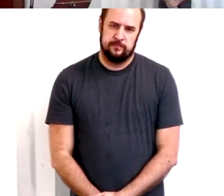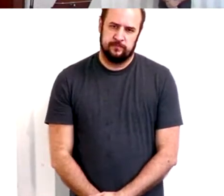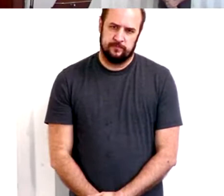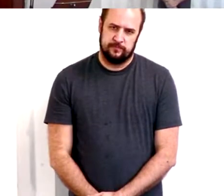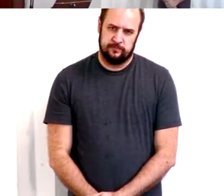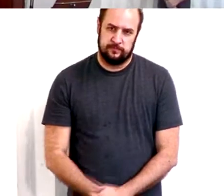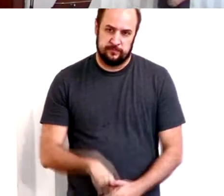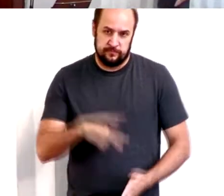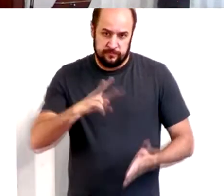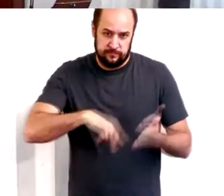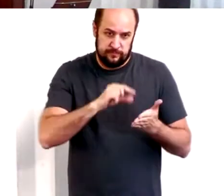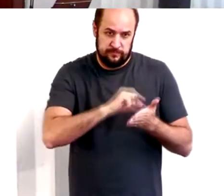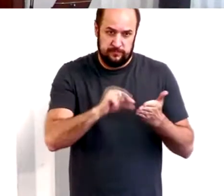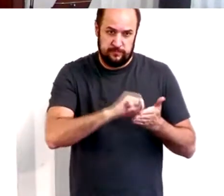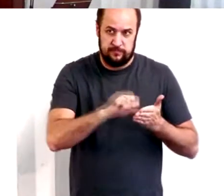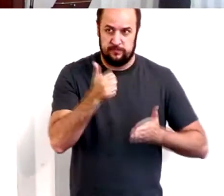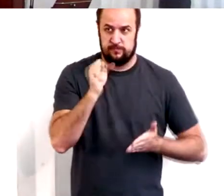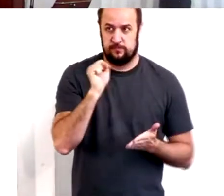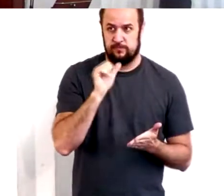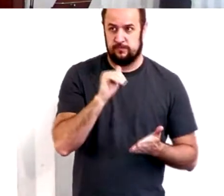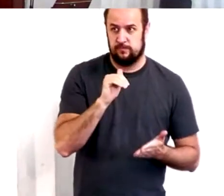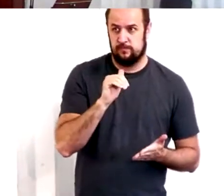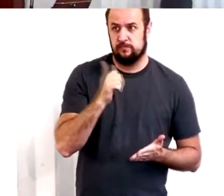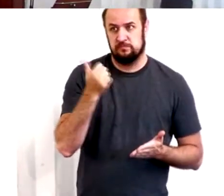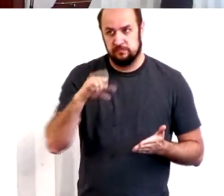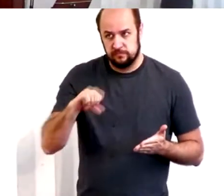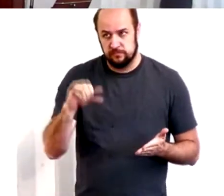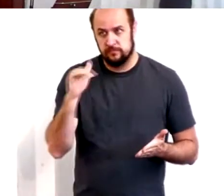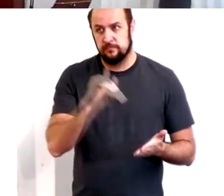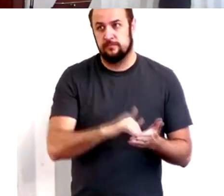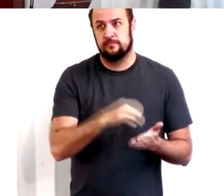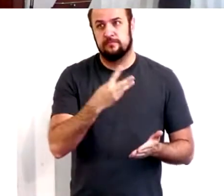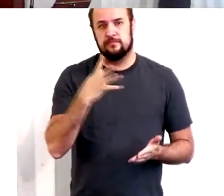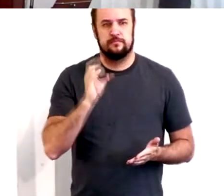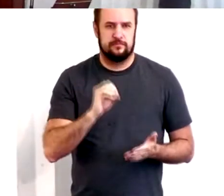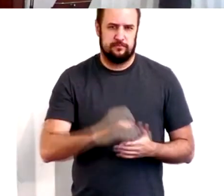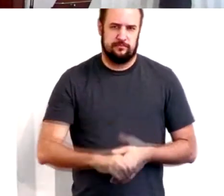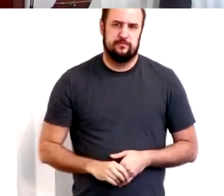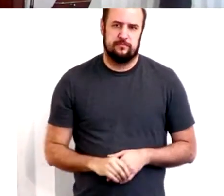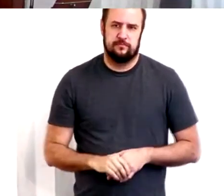Faremos a leitura dos versículos de 18, 19 a 30.